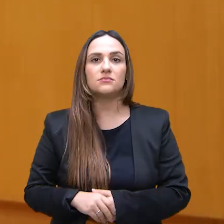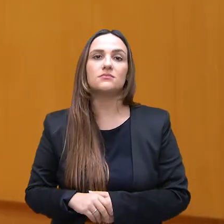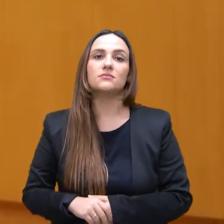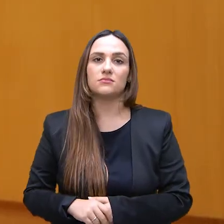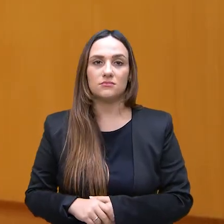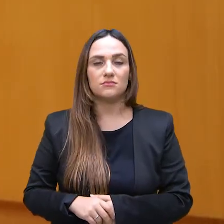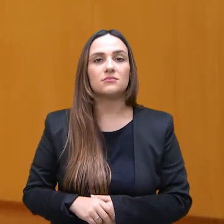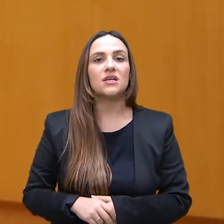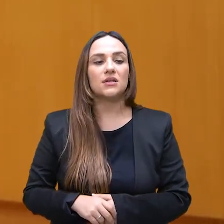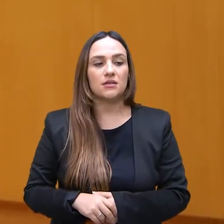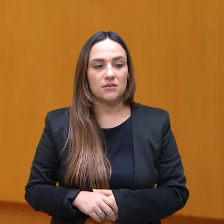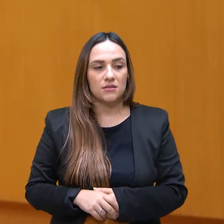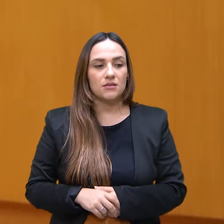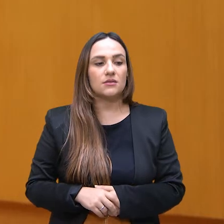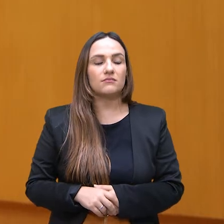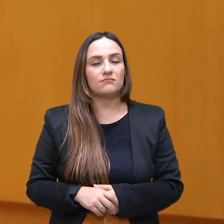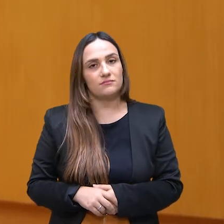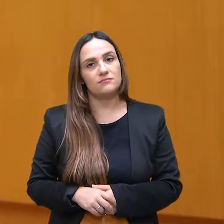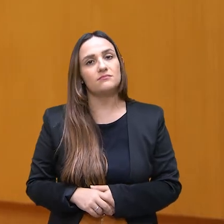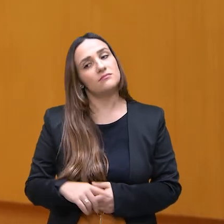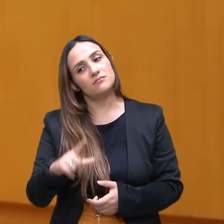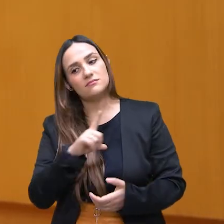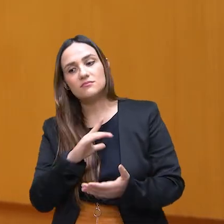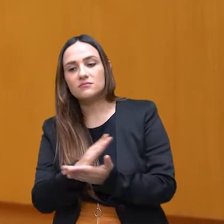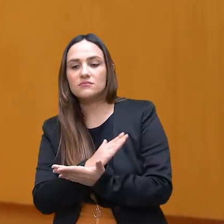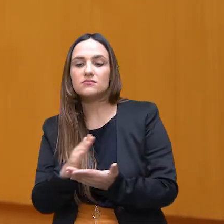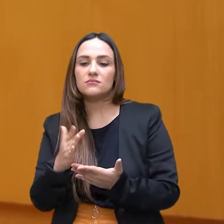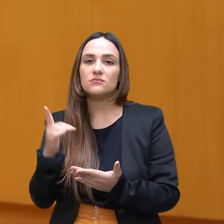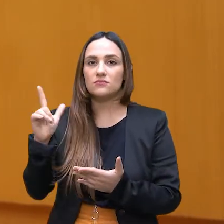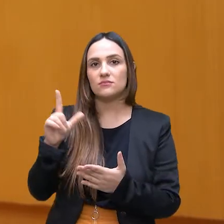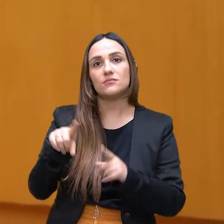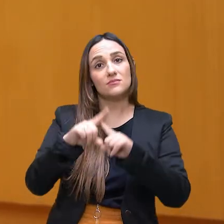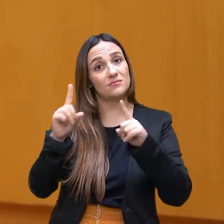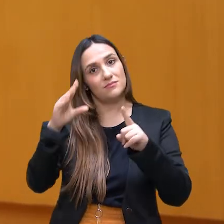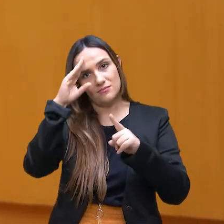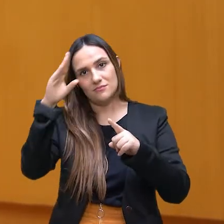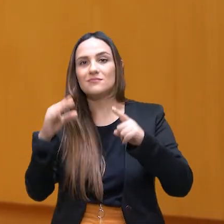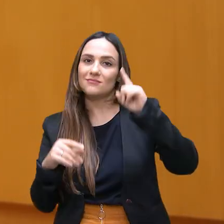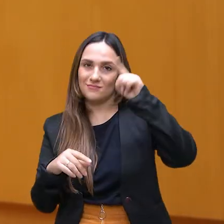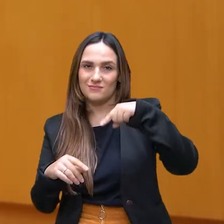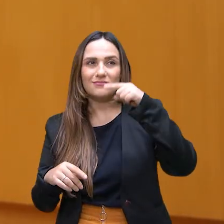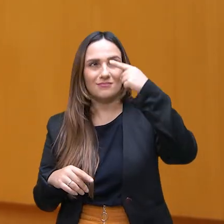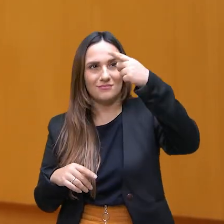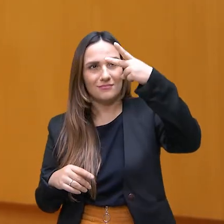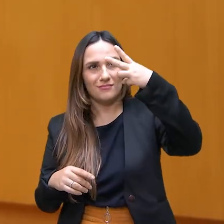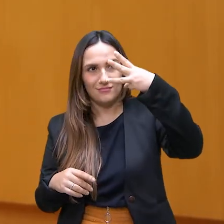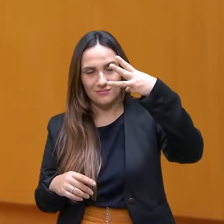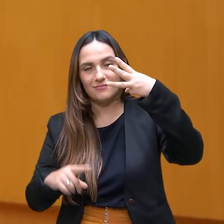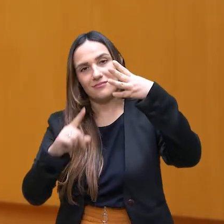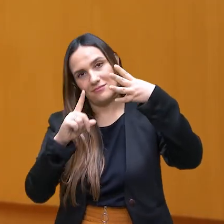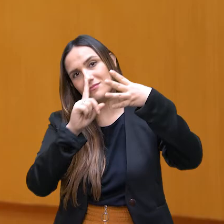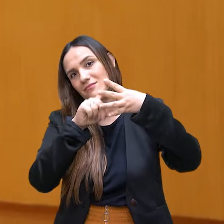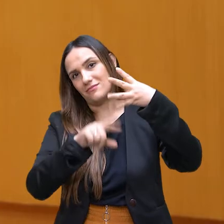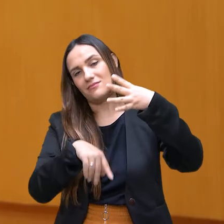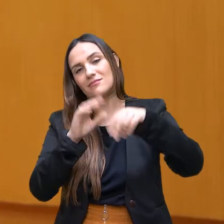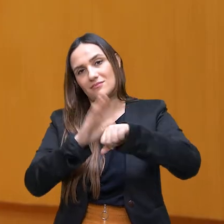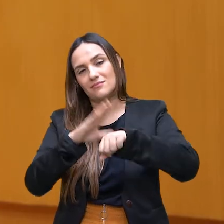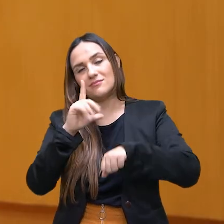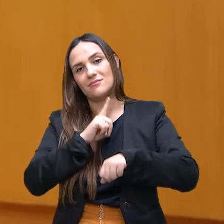né, mais reduzidos, mas, enfim, que tenham o seu